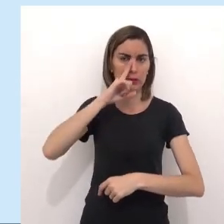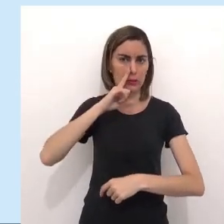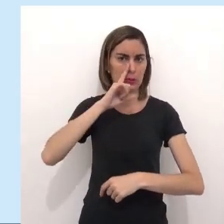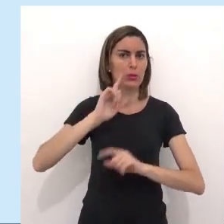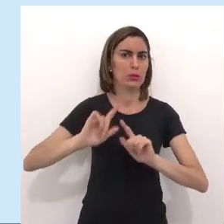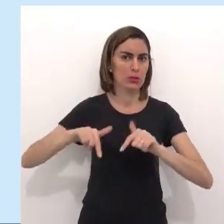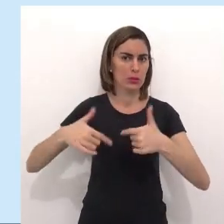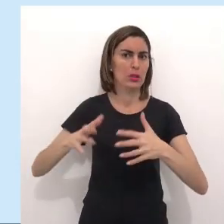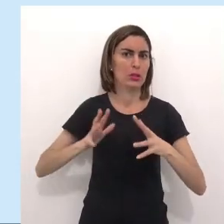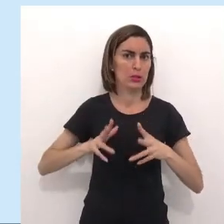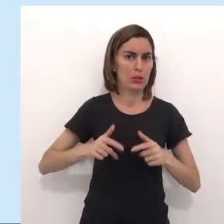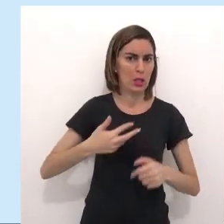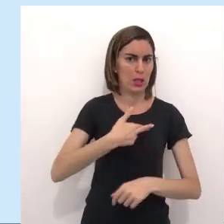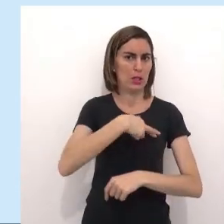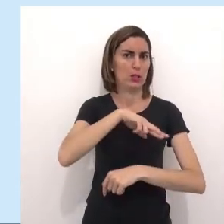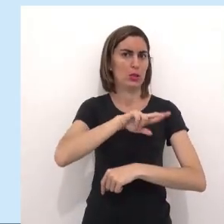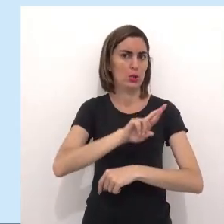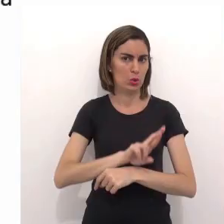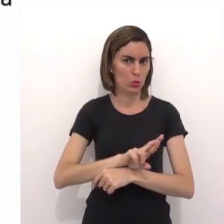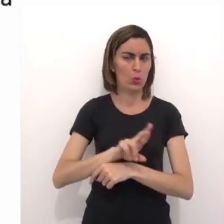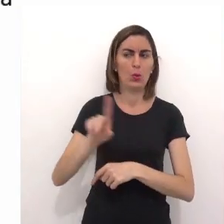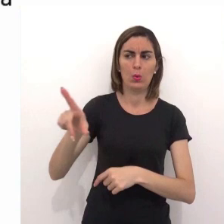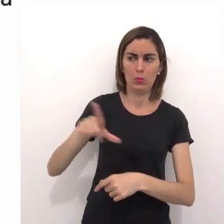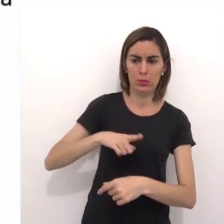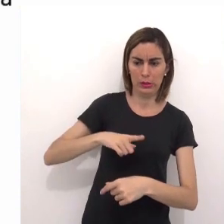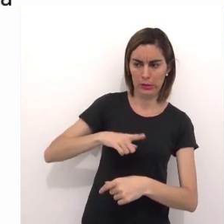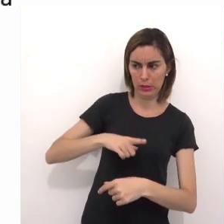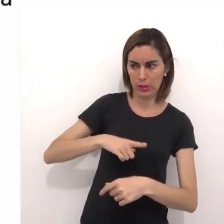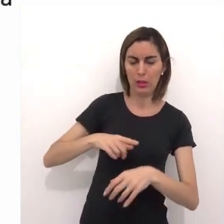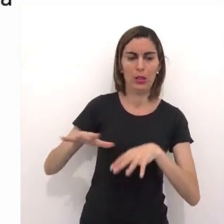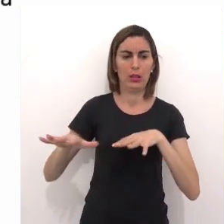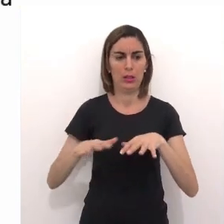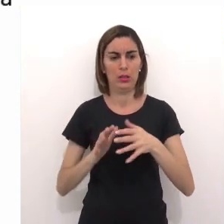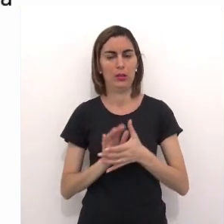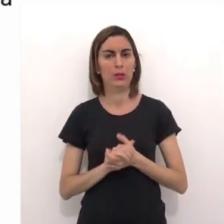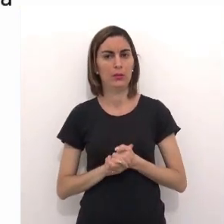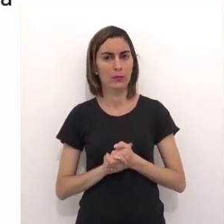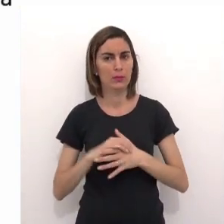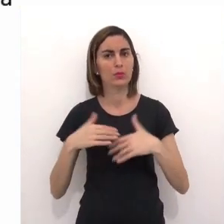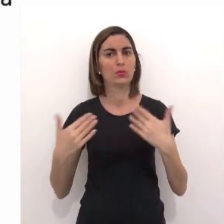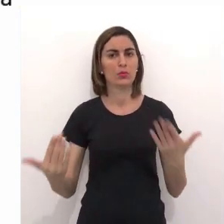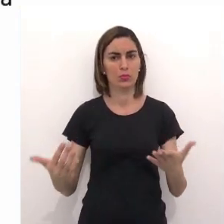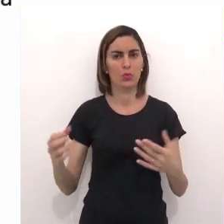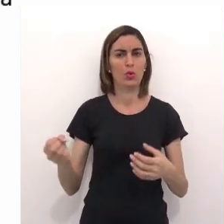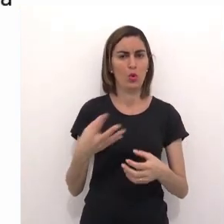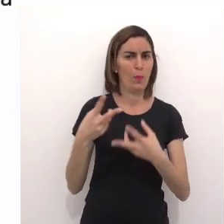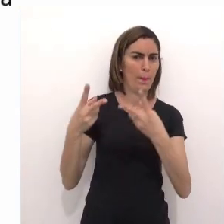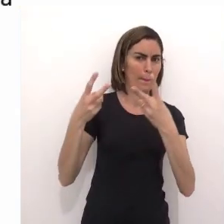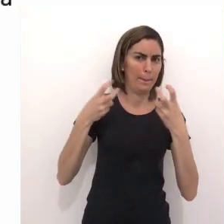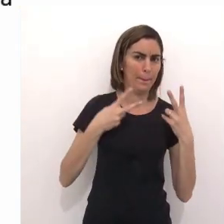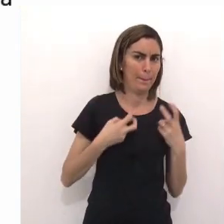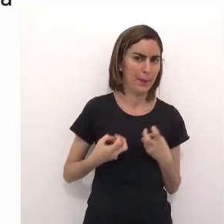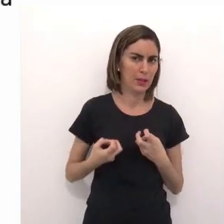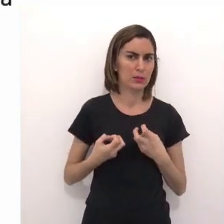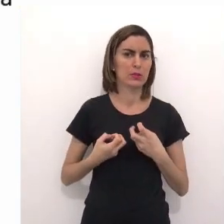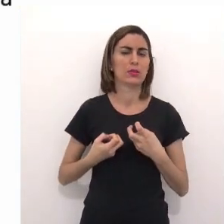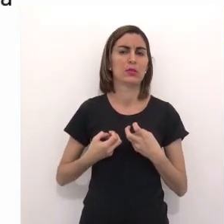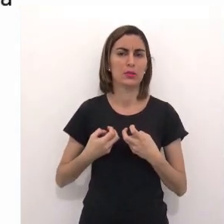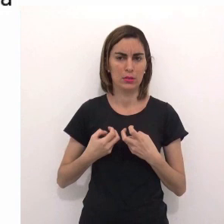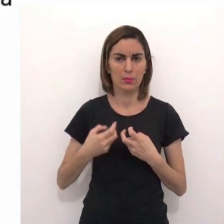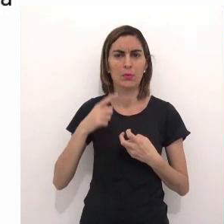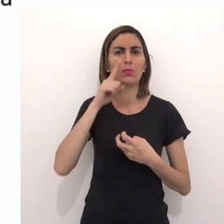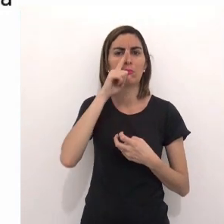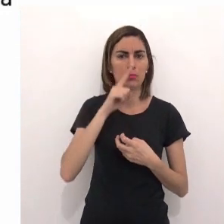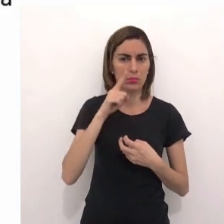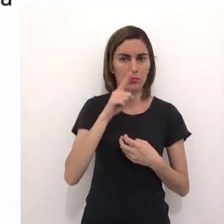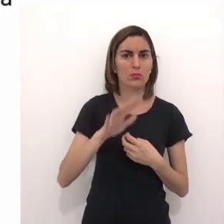santidade religiosa, um movimento Jaguaripe. Então Nóbrega percebeu o perigo da dimensão dos nativos.